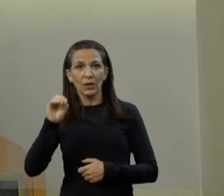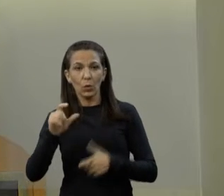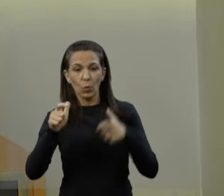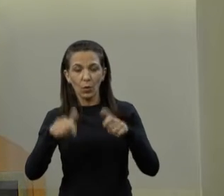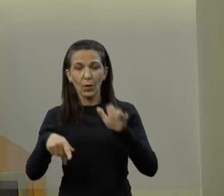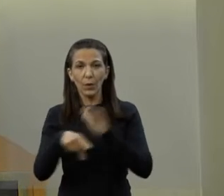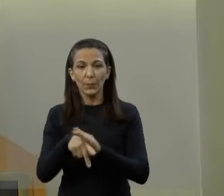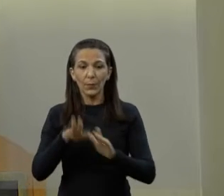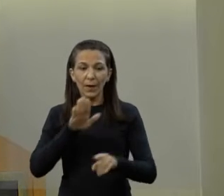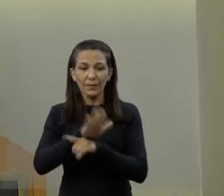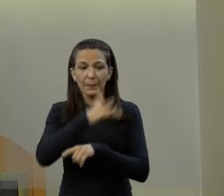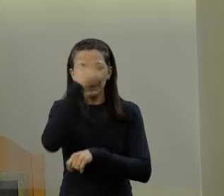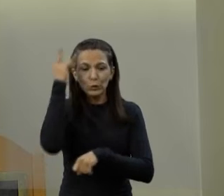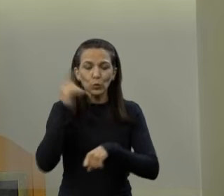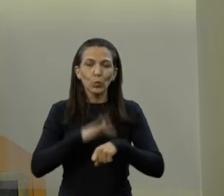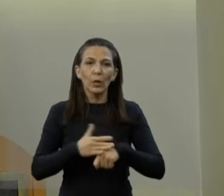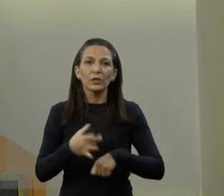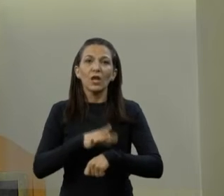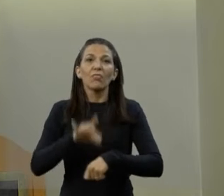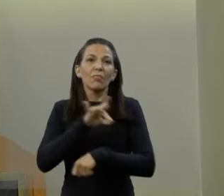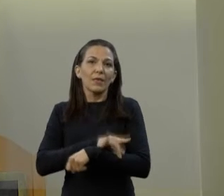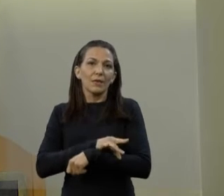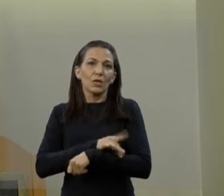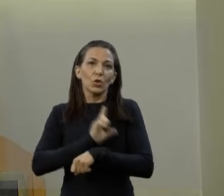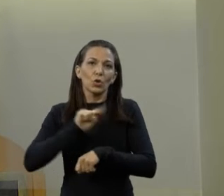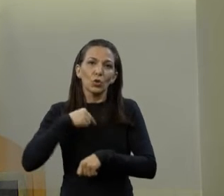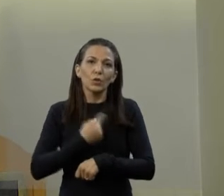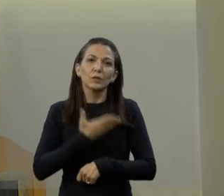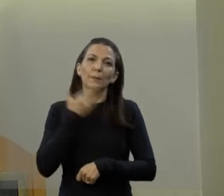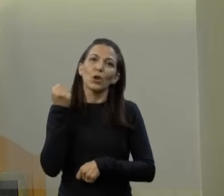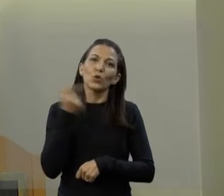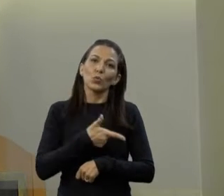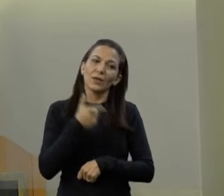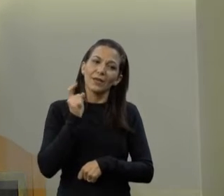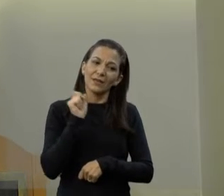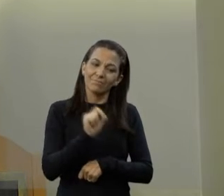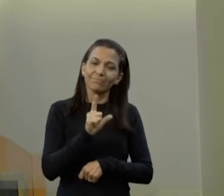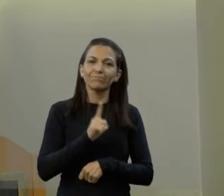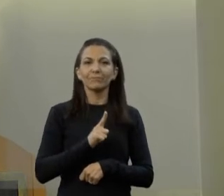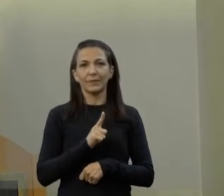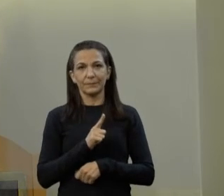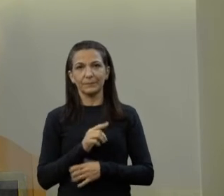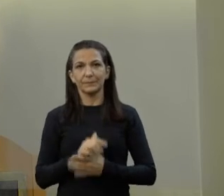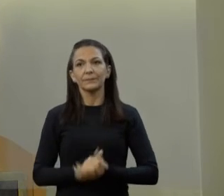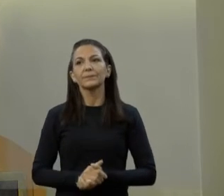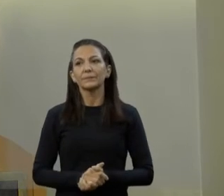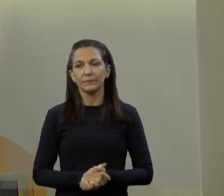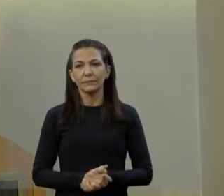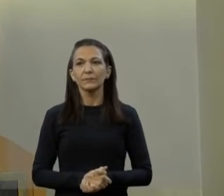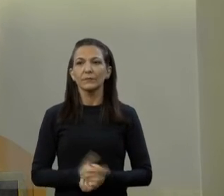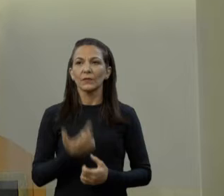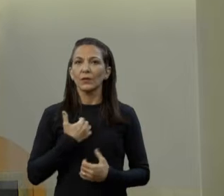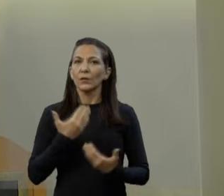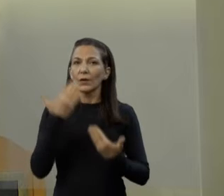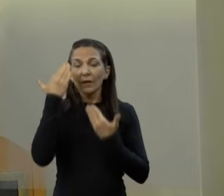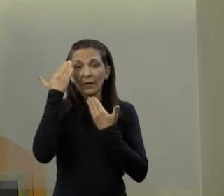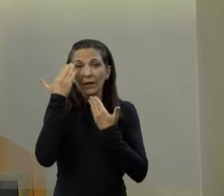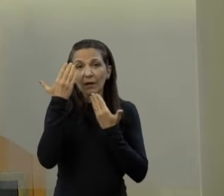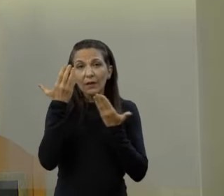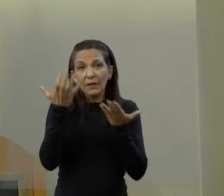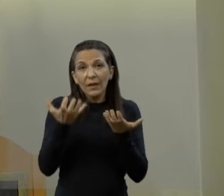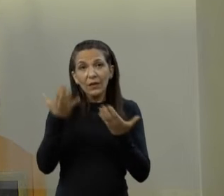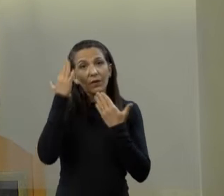podemos ser melhores que isso e eu ainda quero na minha fala no tempo que me resta fazer um agradecimento